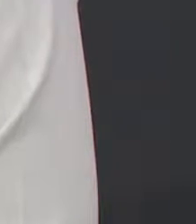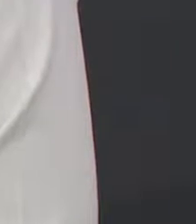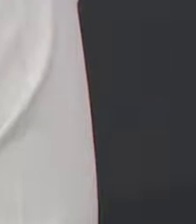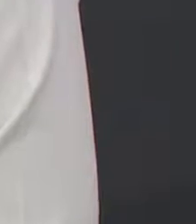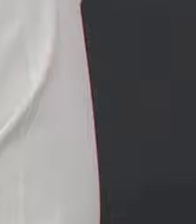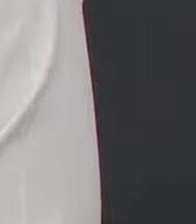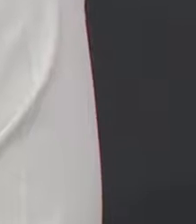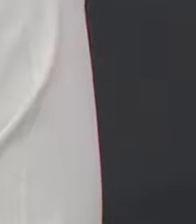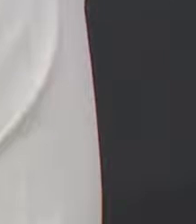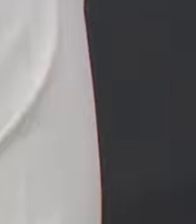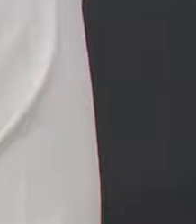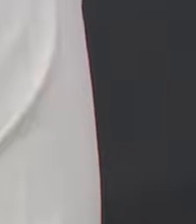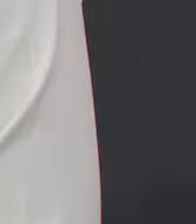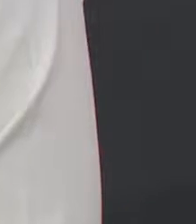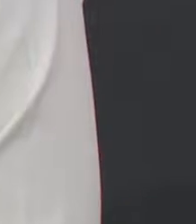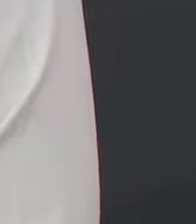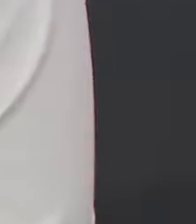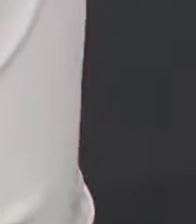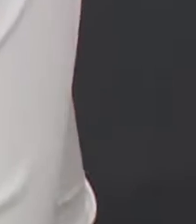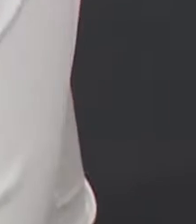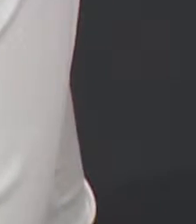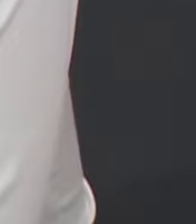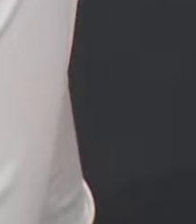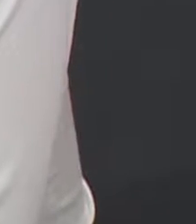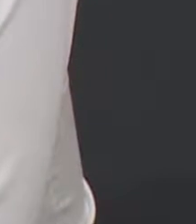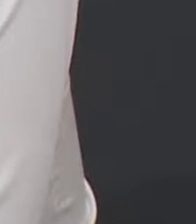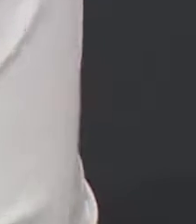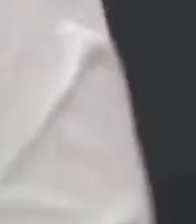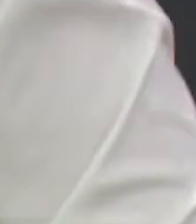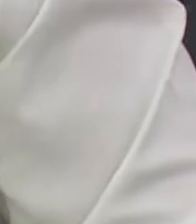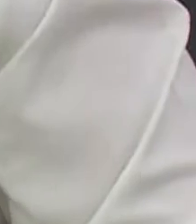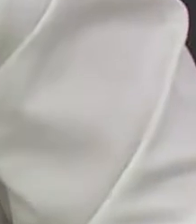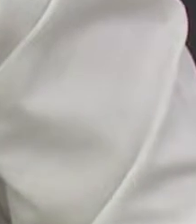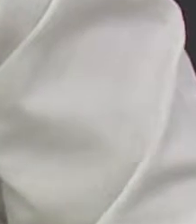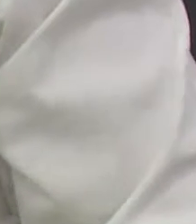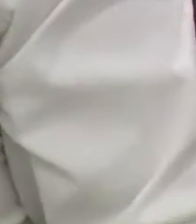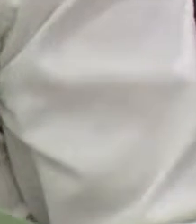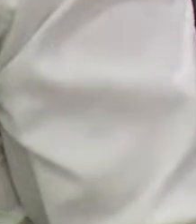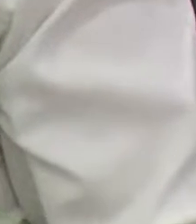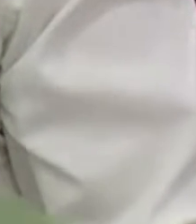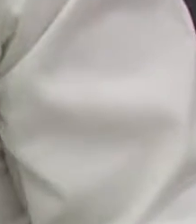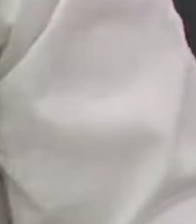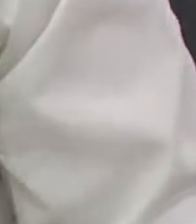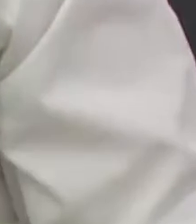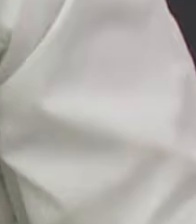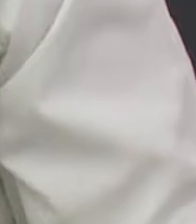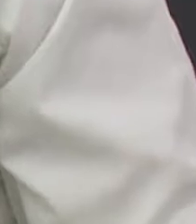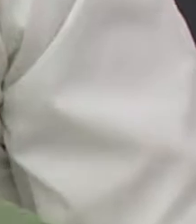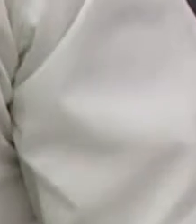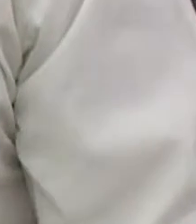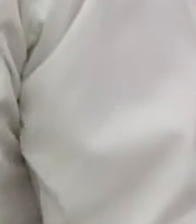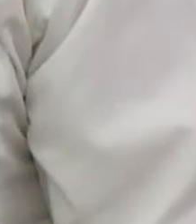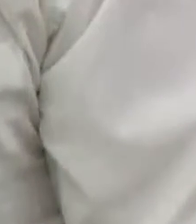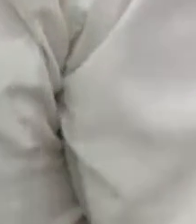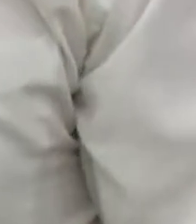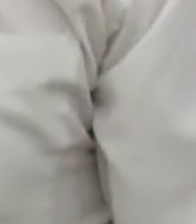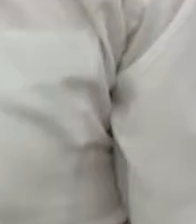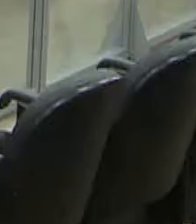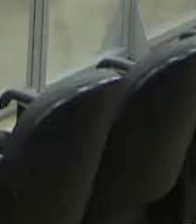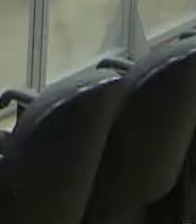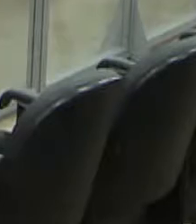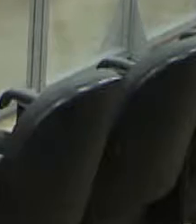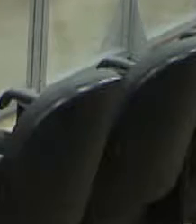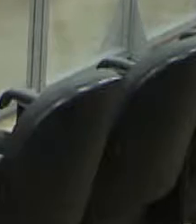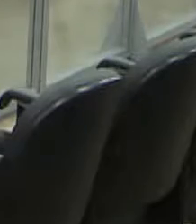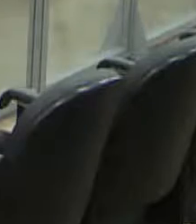suas autarquias e fundações públicas e atualiza o valor do Vale Alimentação. Primeira emenda, que é para